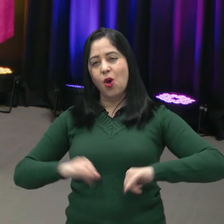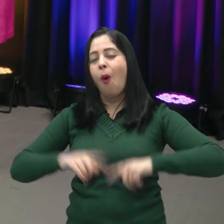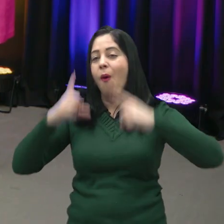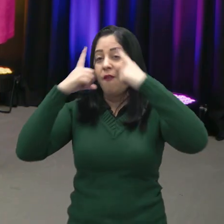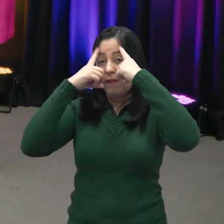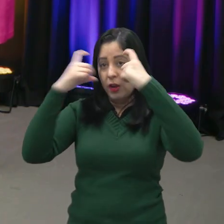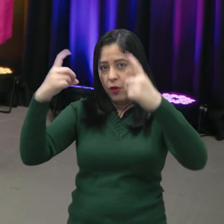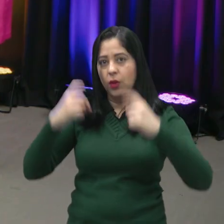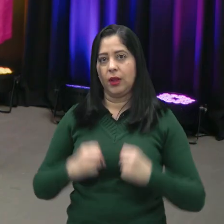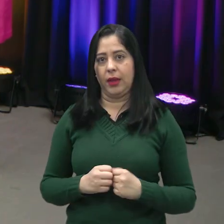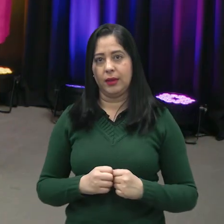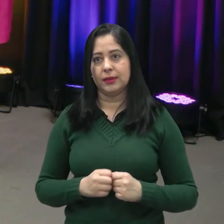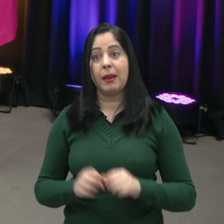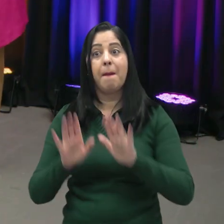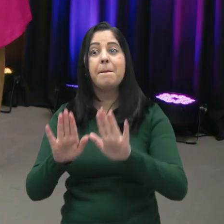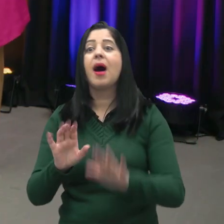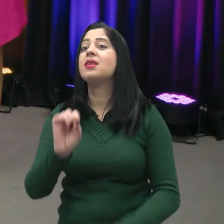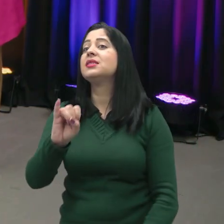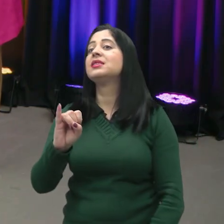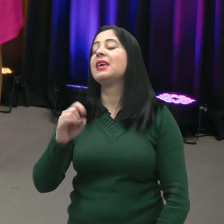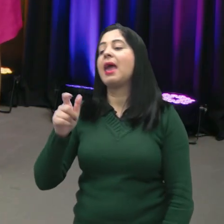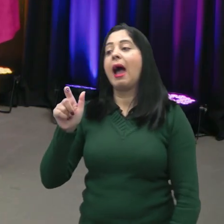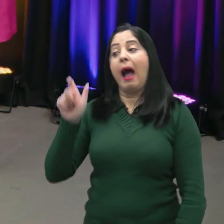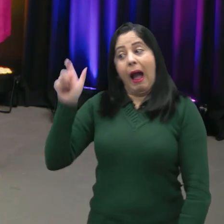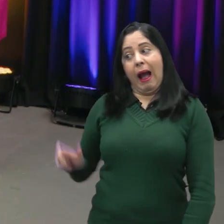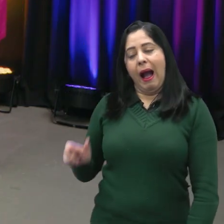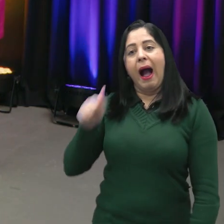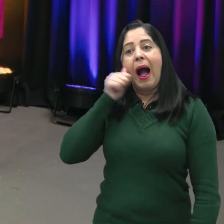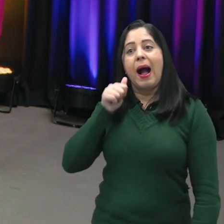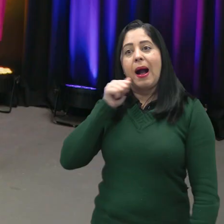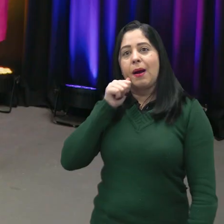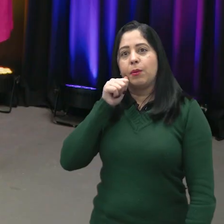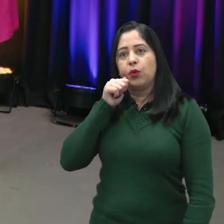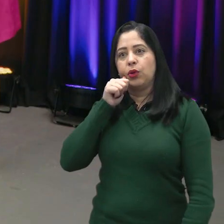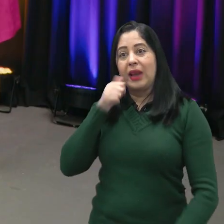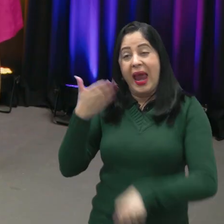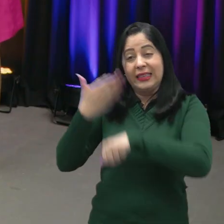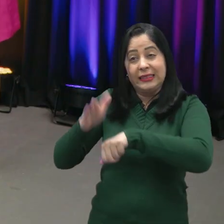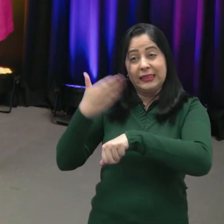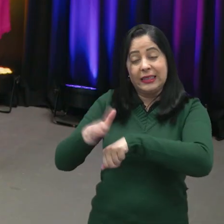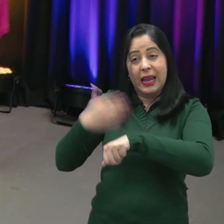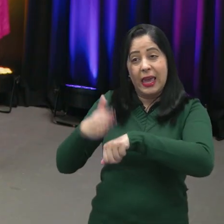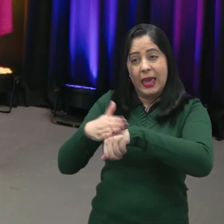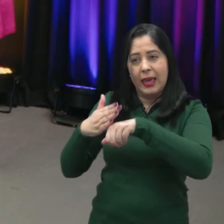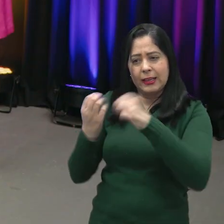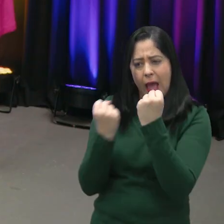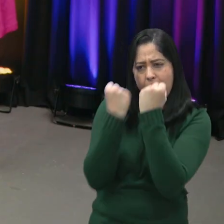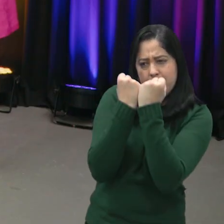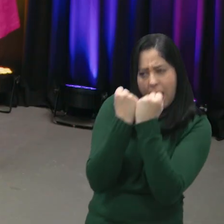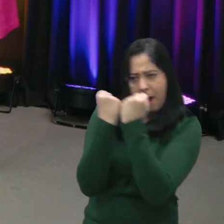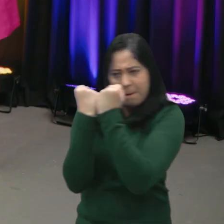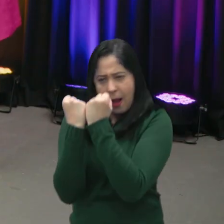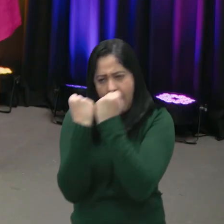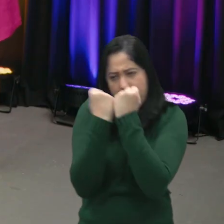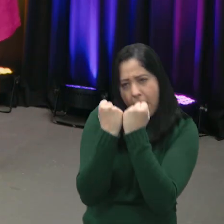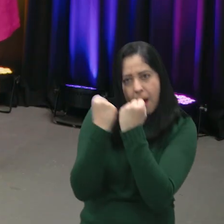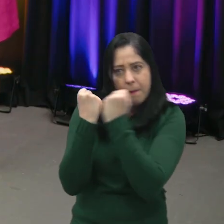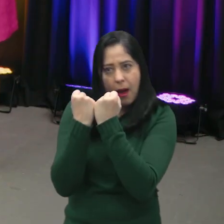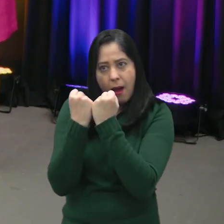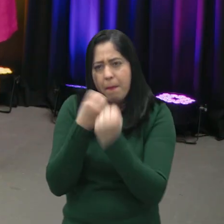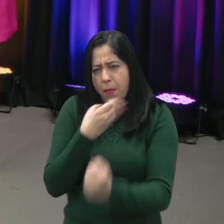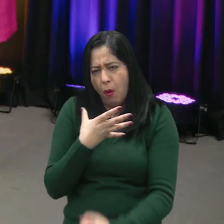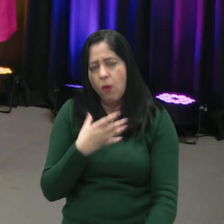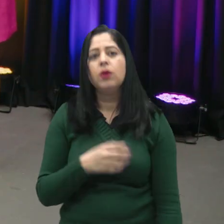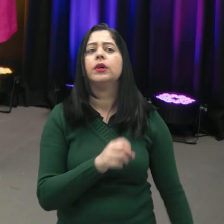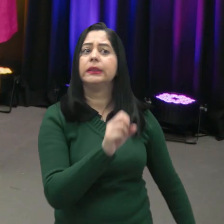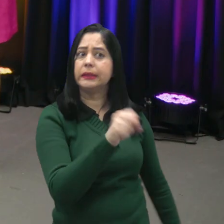que uma mulher, estando praticando, isso pode realmente ser bom para ela dentro dessas situações que pode vir a acontecer?